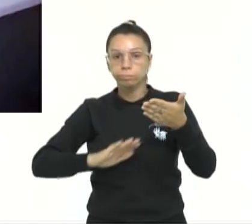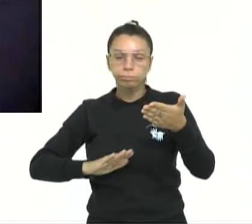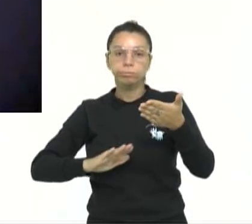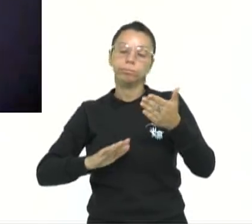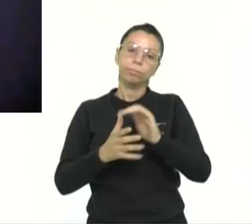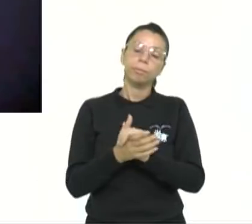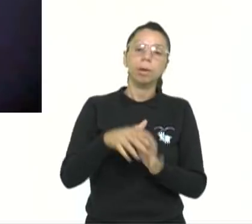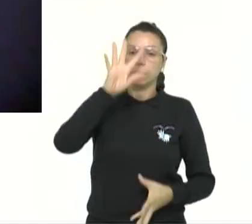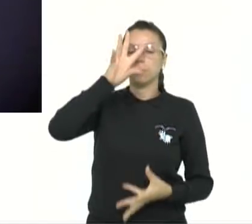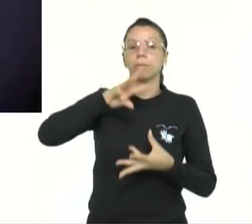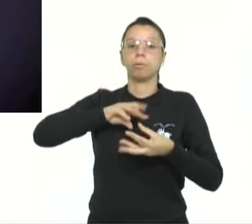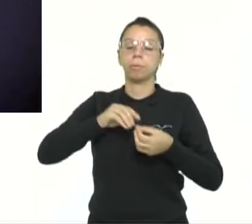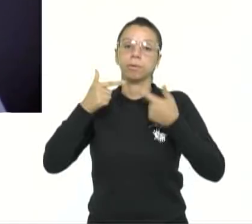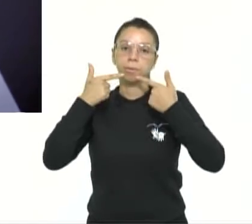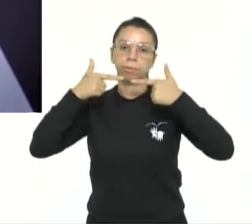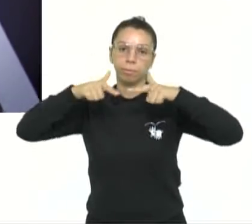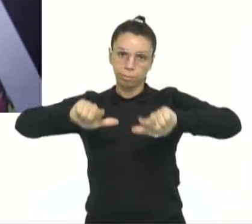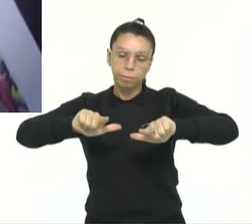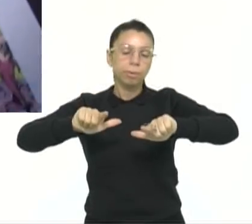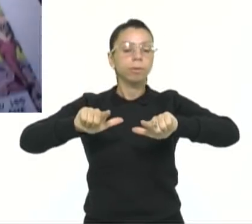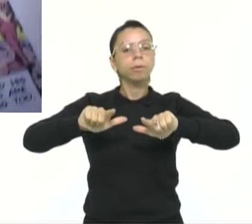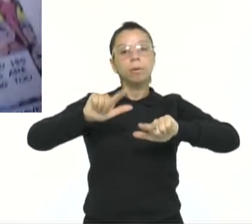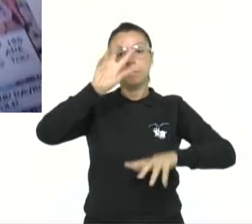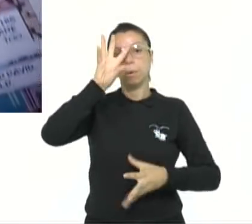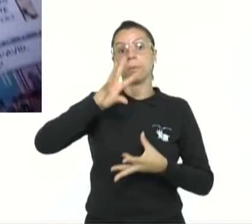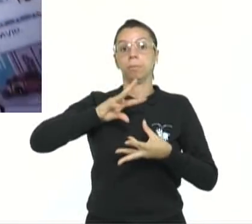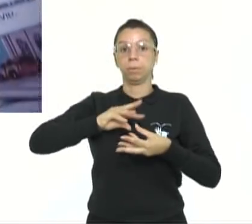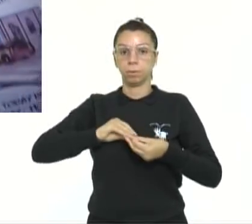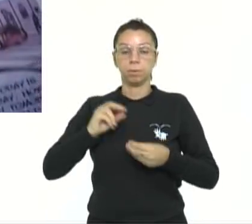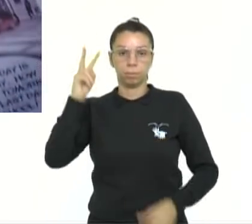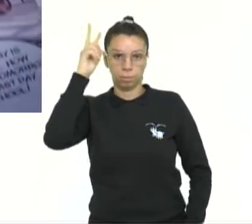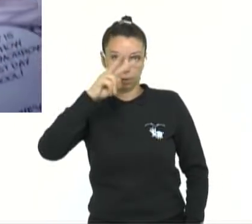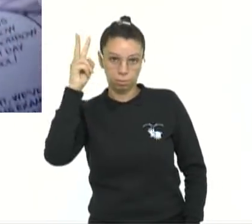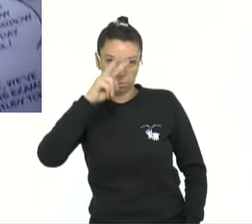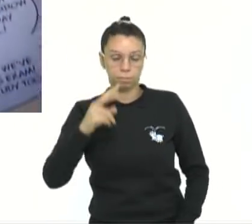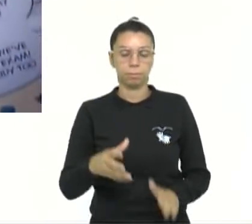uma compreensão da língua através de uma interpretação dessa história.